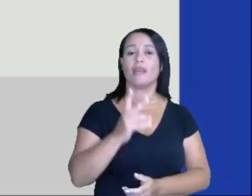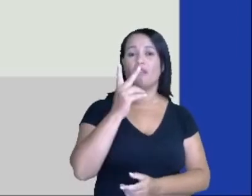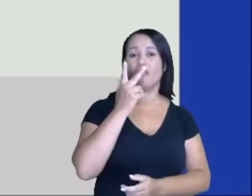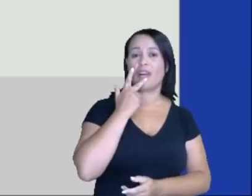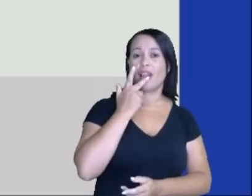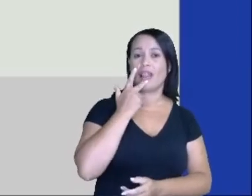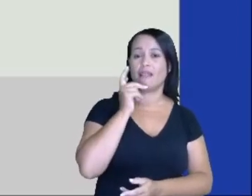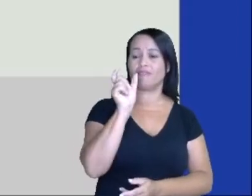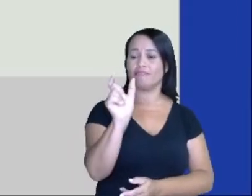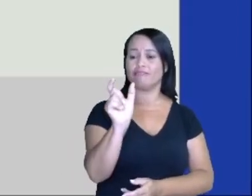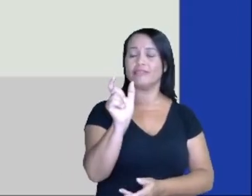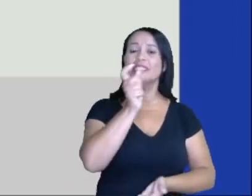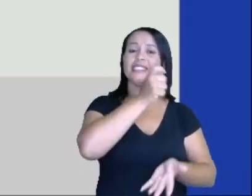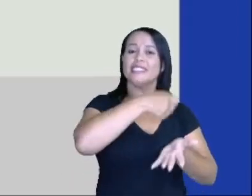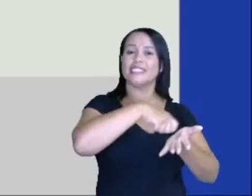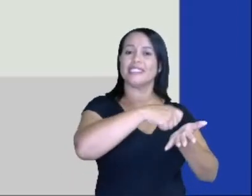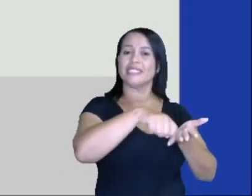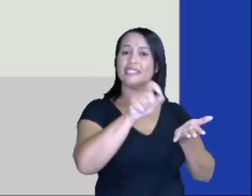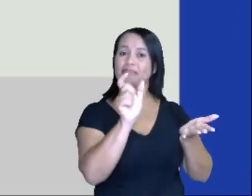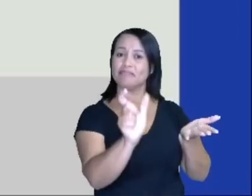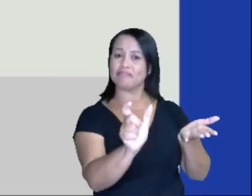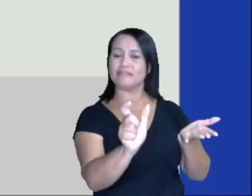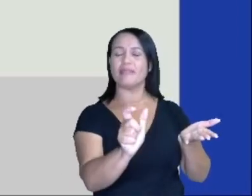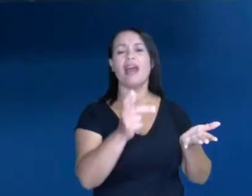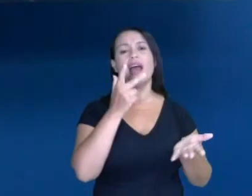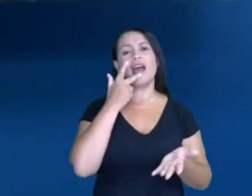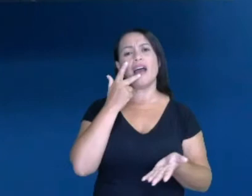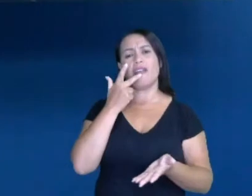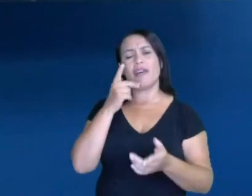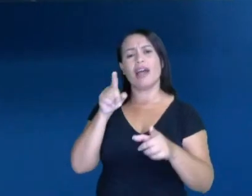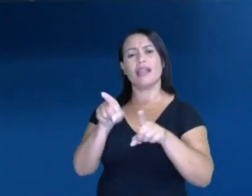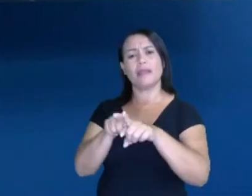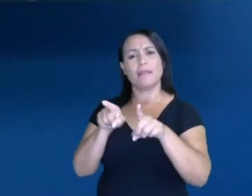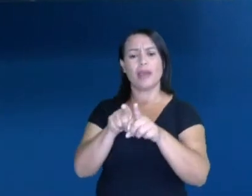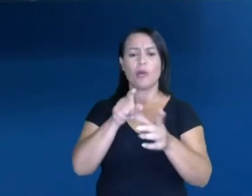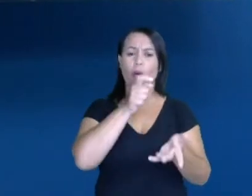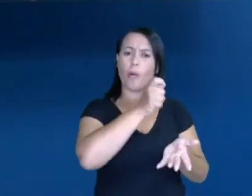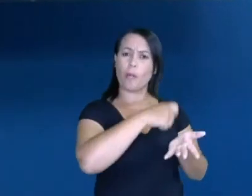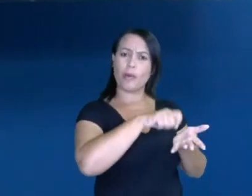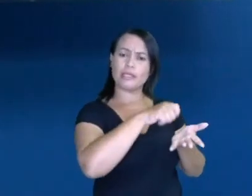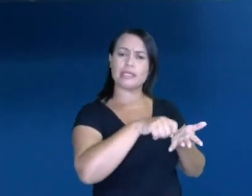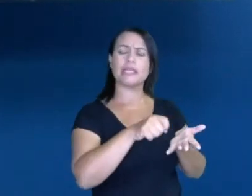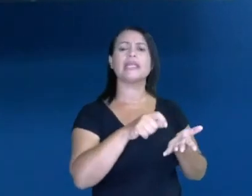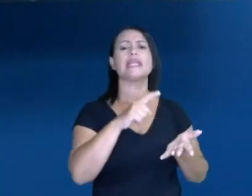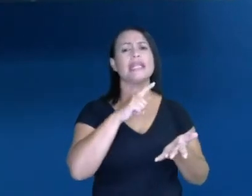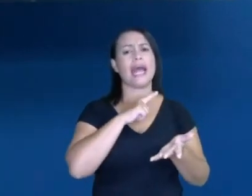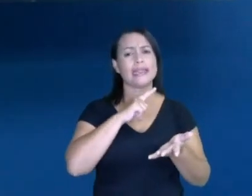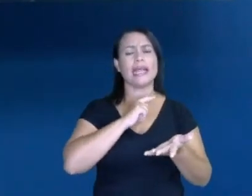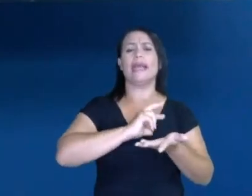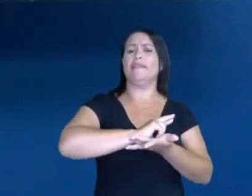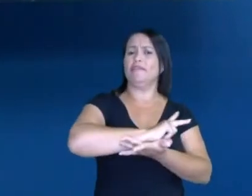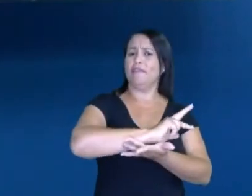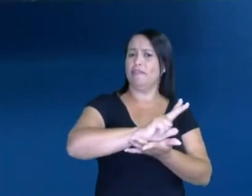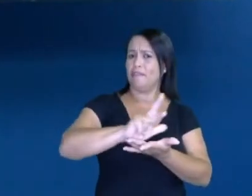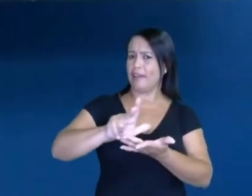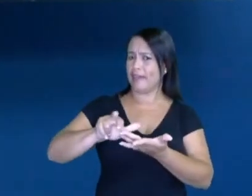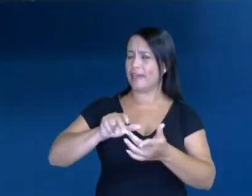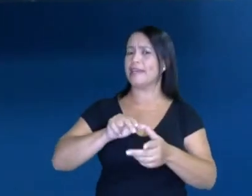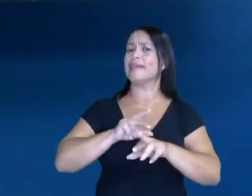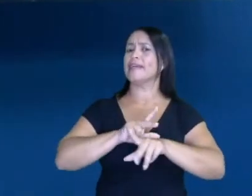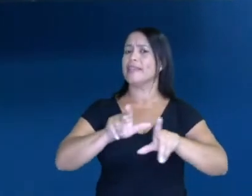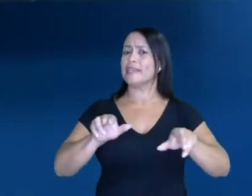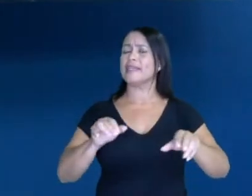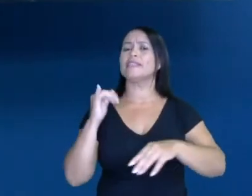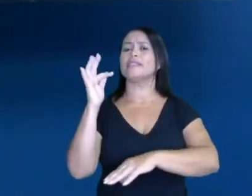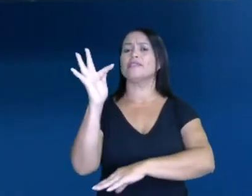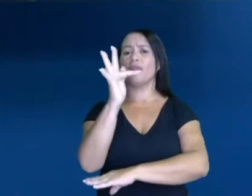Fala e escrita. Tanto a fala como a escrita possuem variantes formais